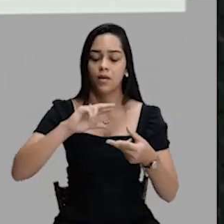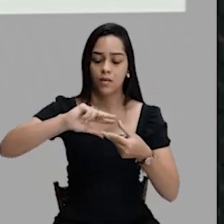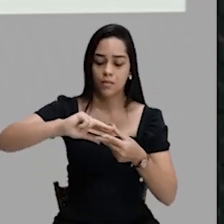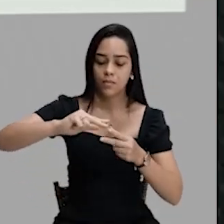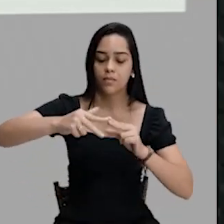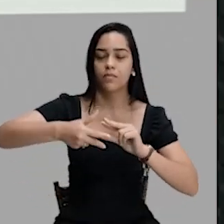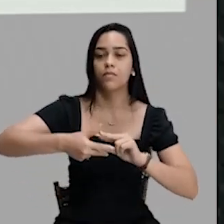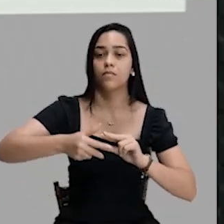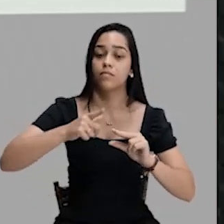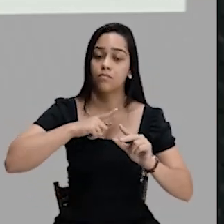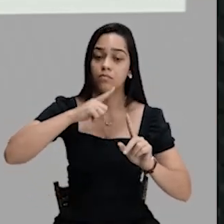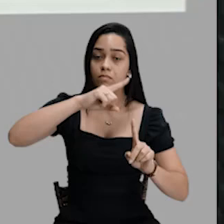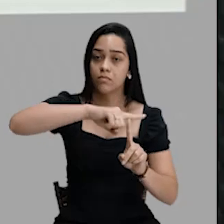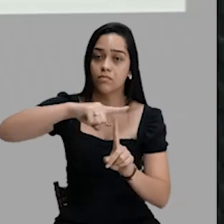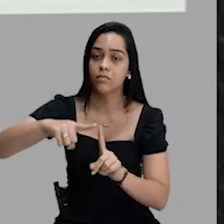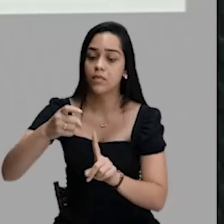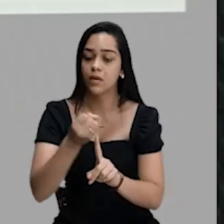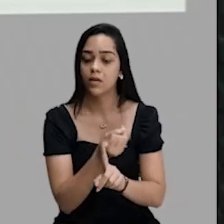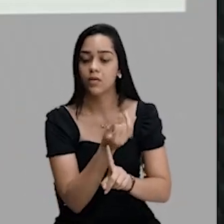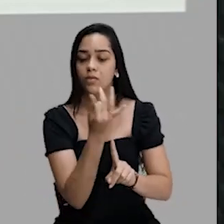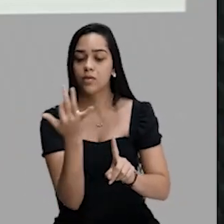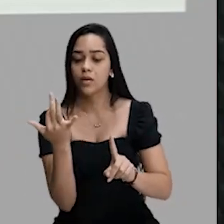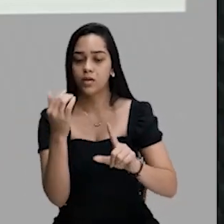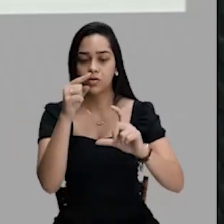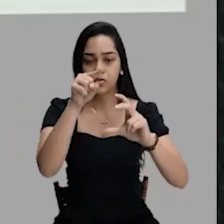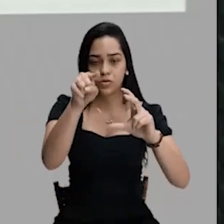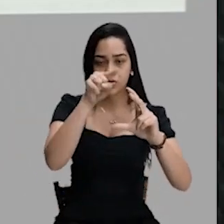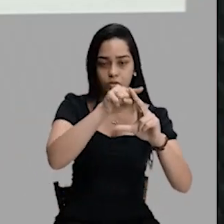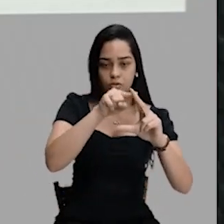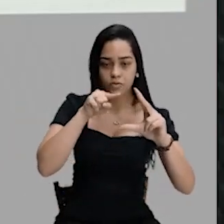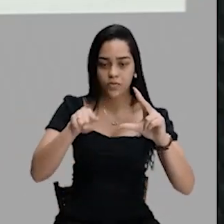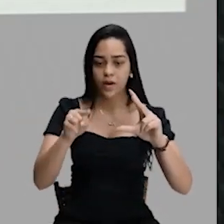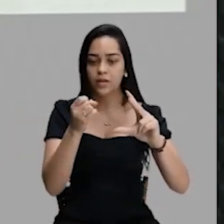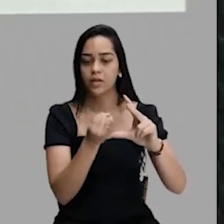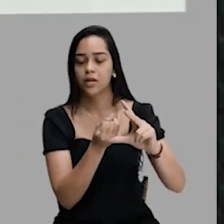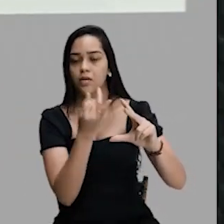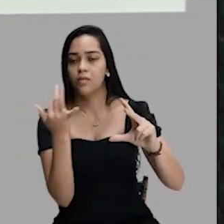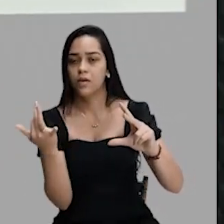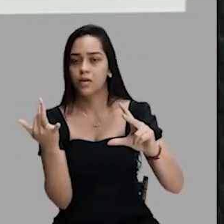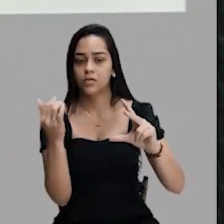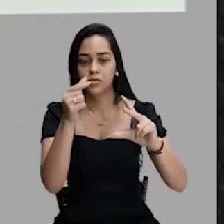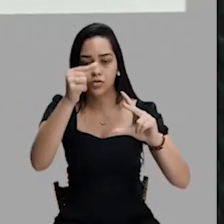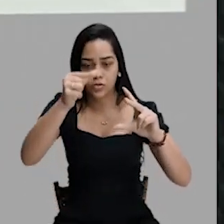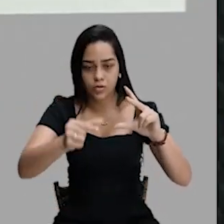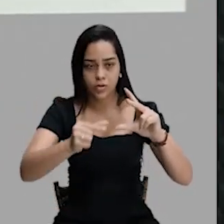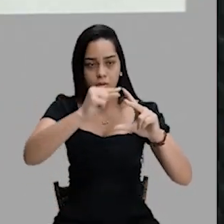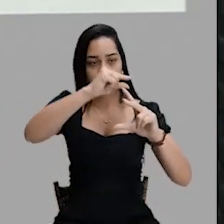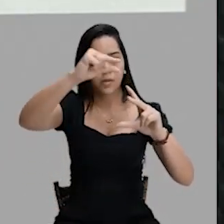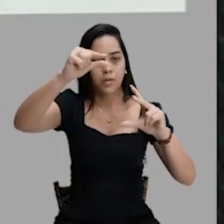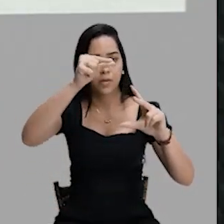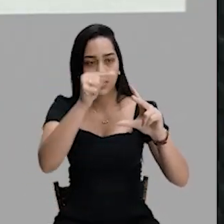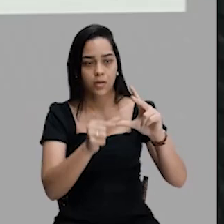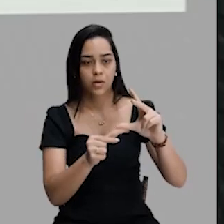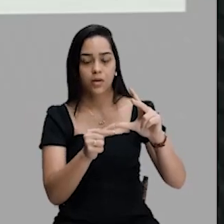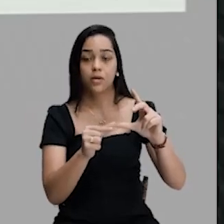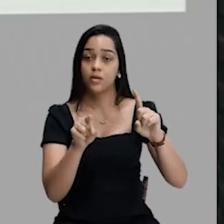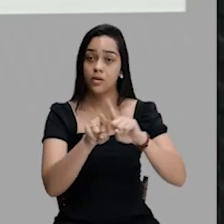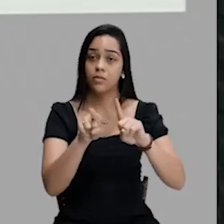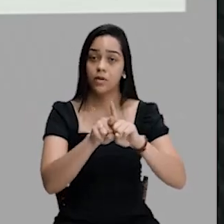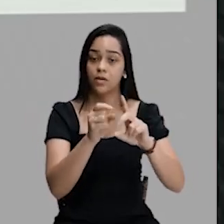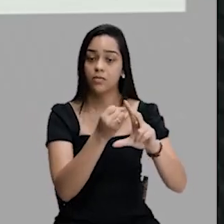poliedro esses elementos, a quantidade de vértices, a quantidade de arestas e a quantidade de